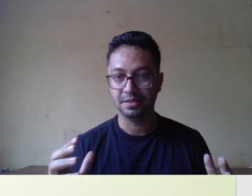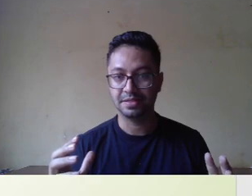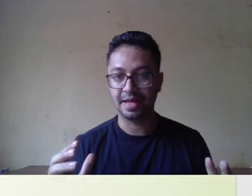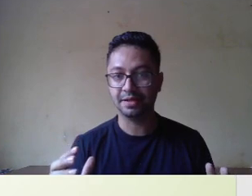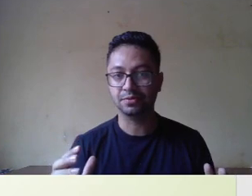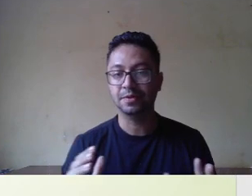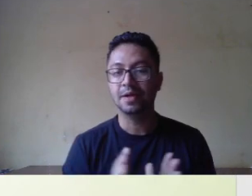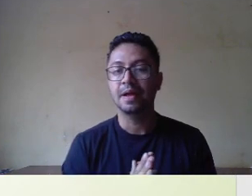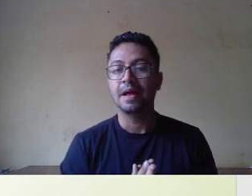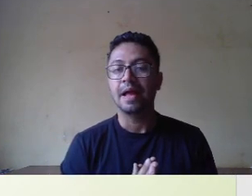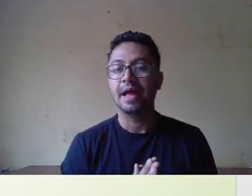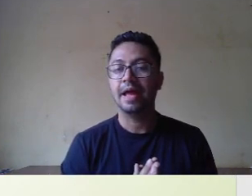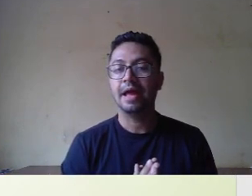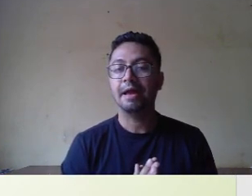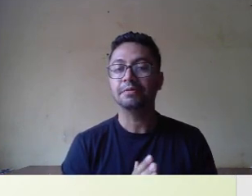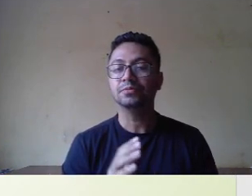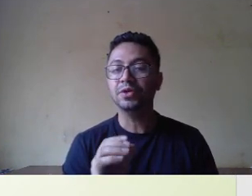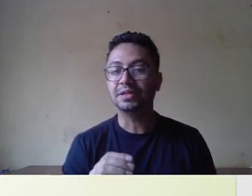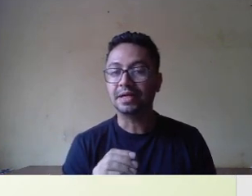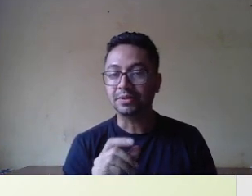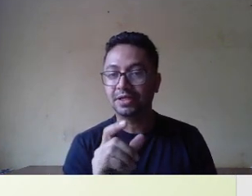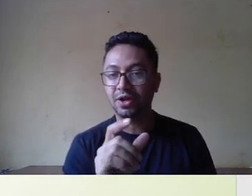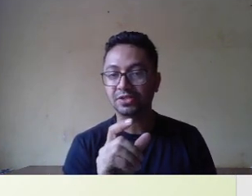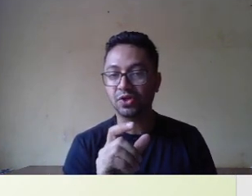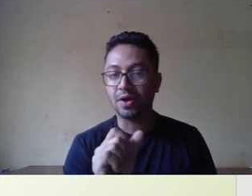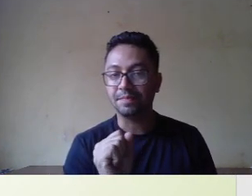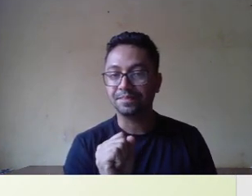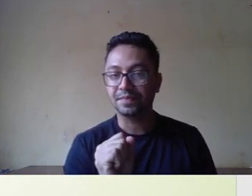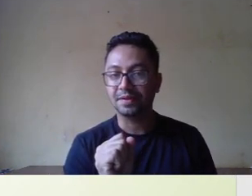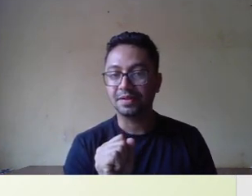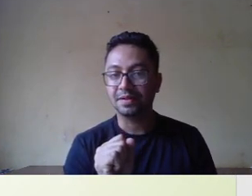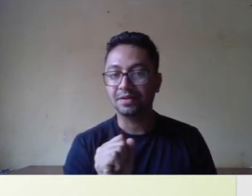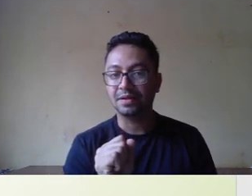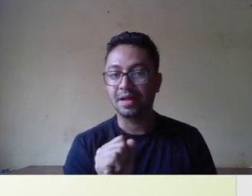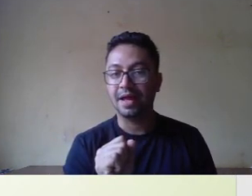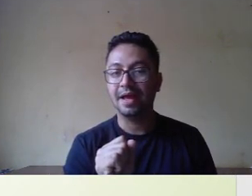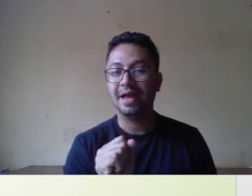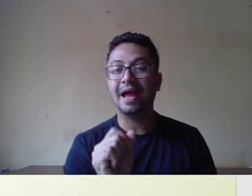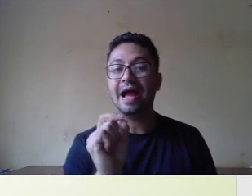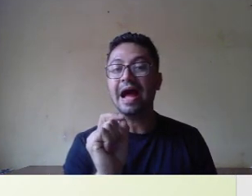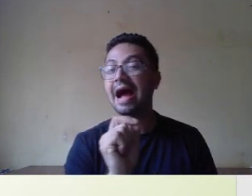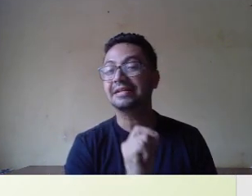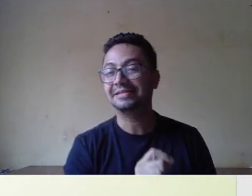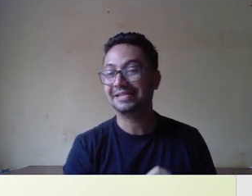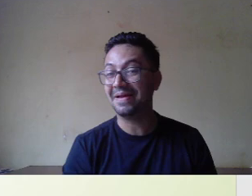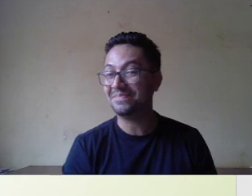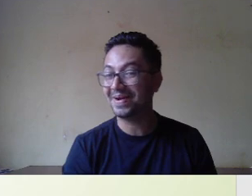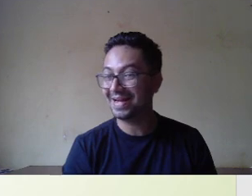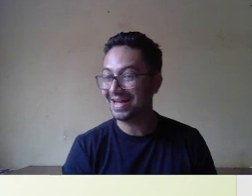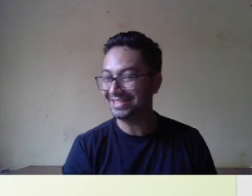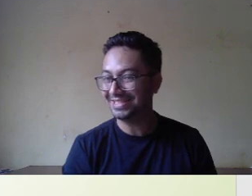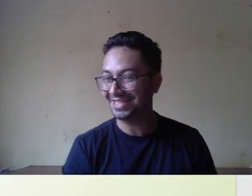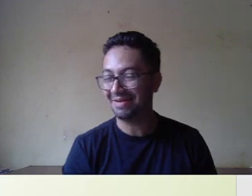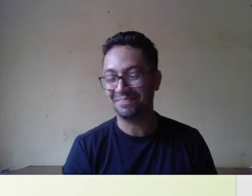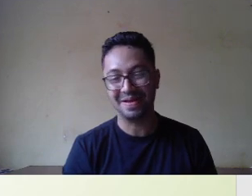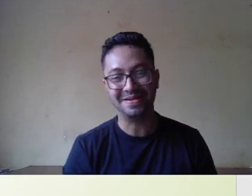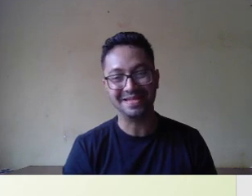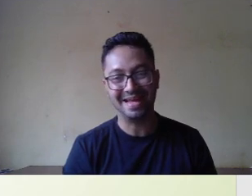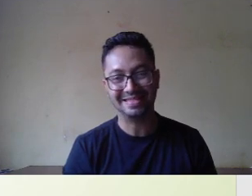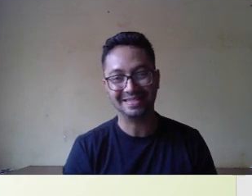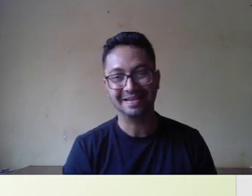nenhuma, certo? No entanto, aqui, olha só, a